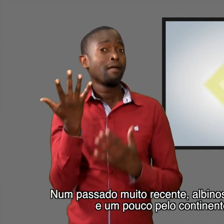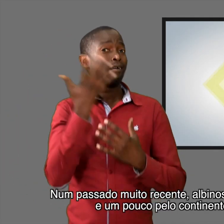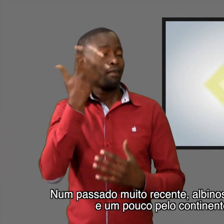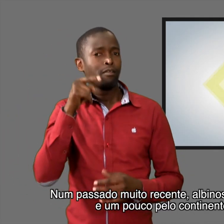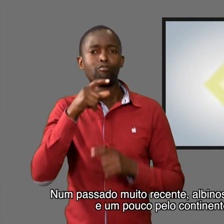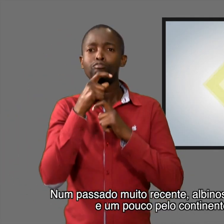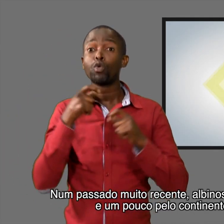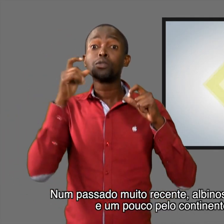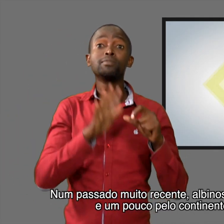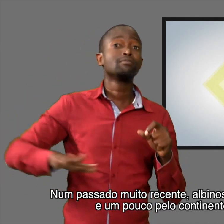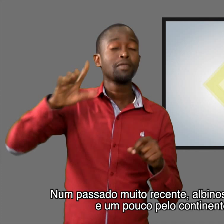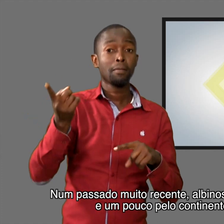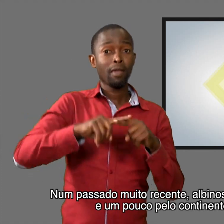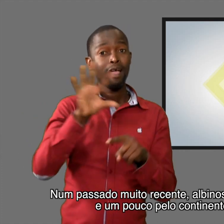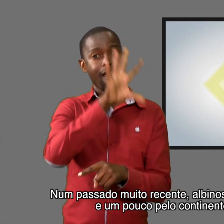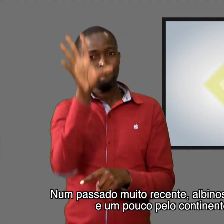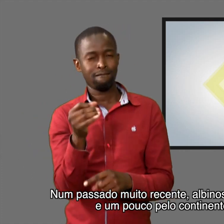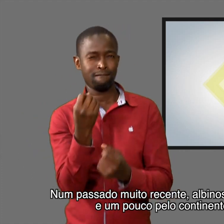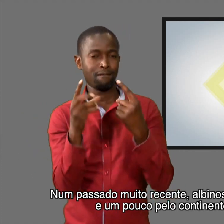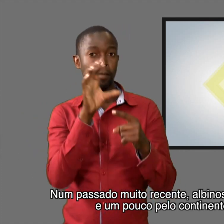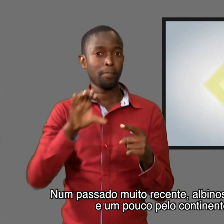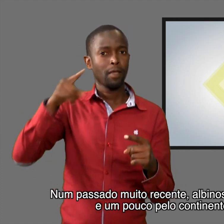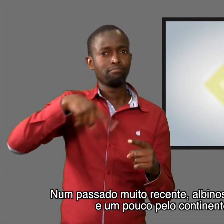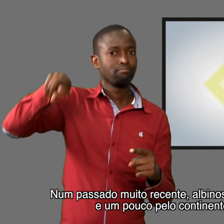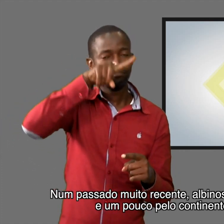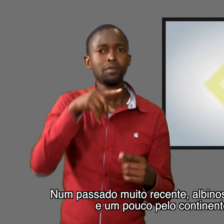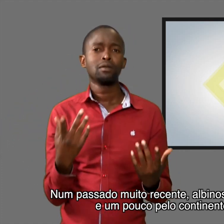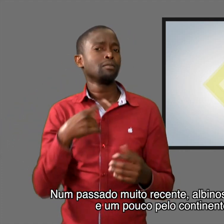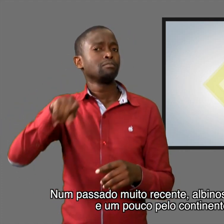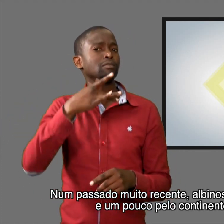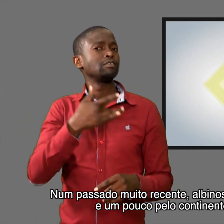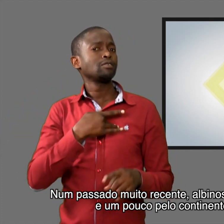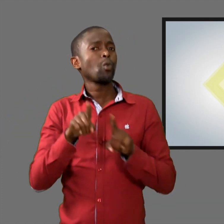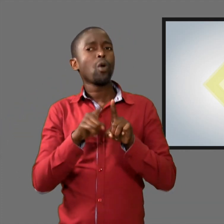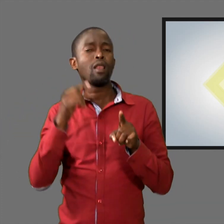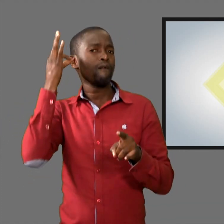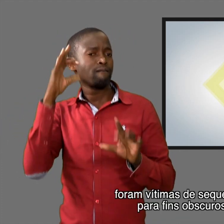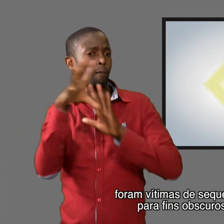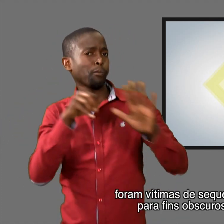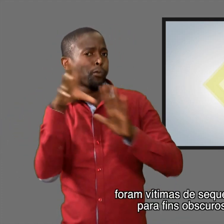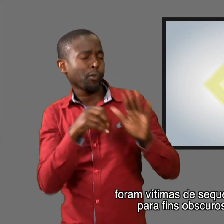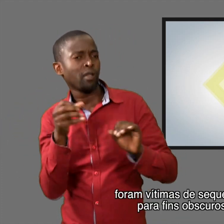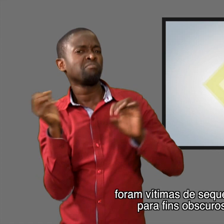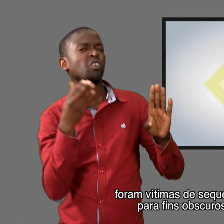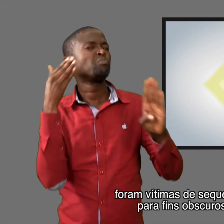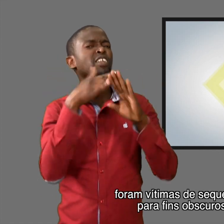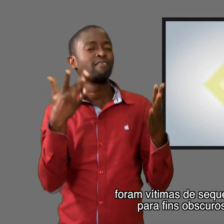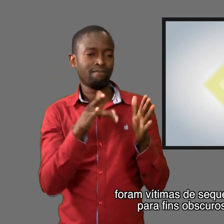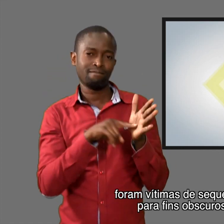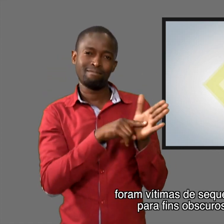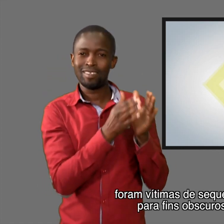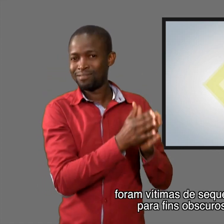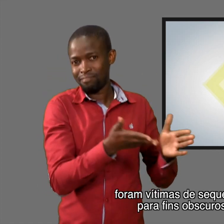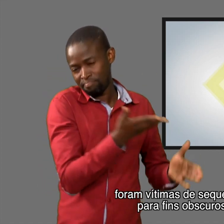Num passado muito recente, albinos em Moçambique e um pouco pelo continente africano foram vítimas de sequestros para